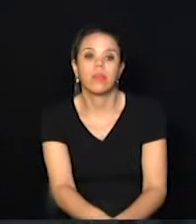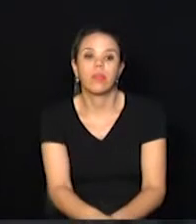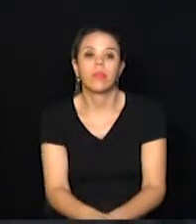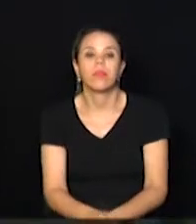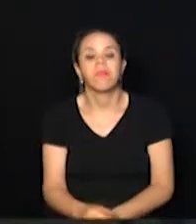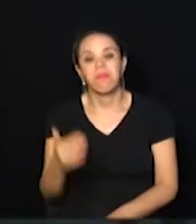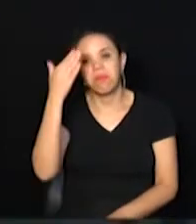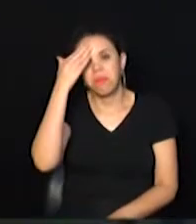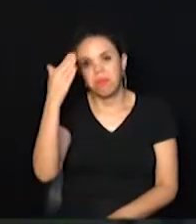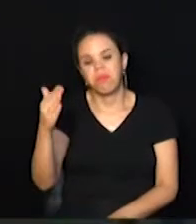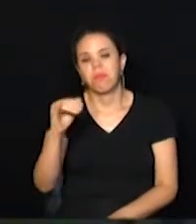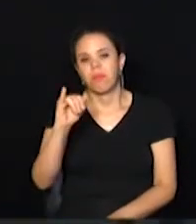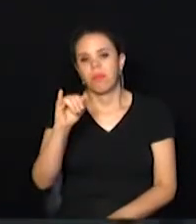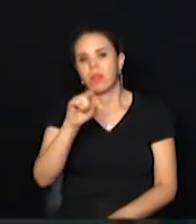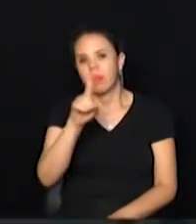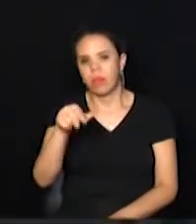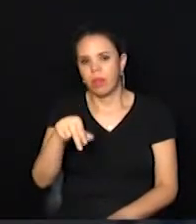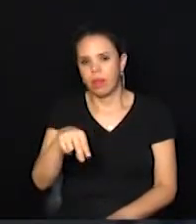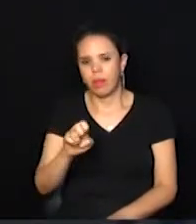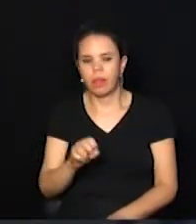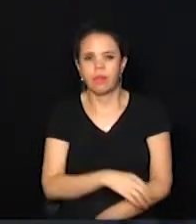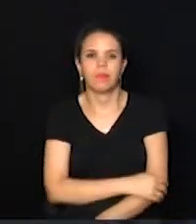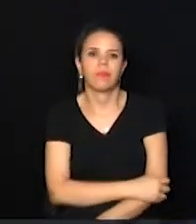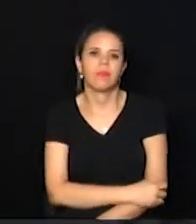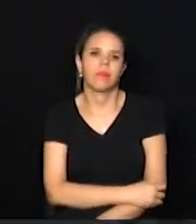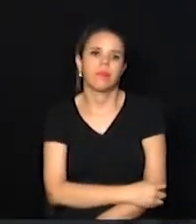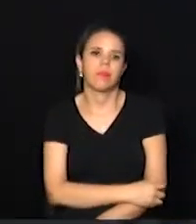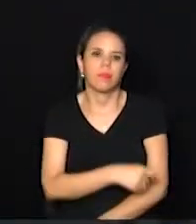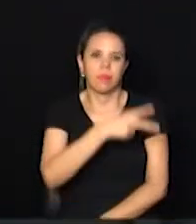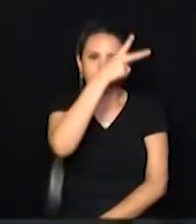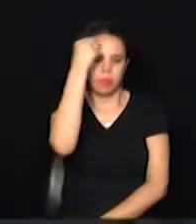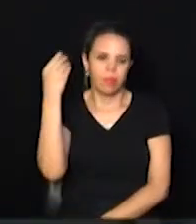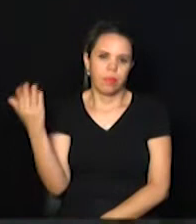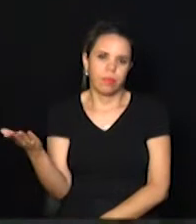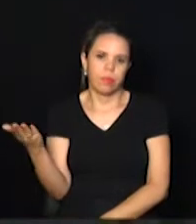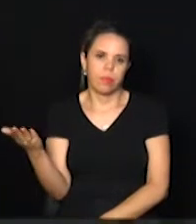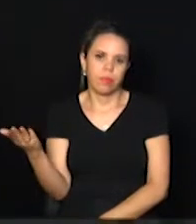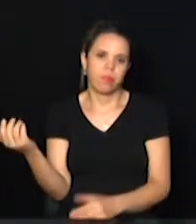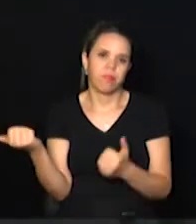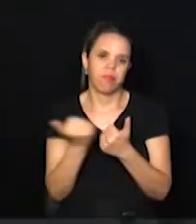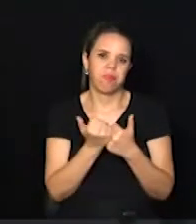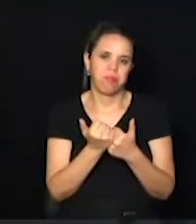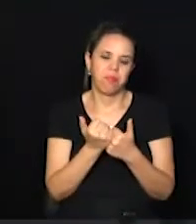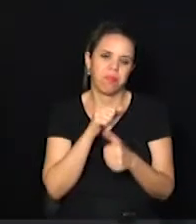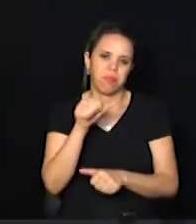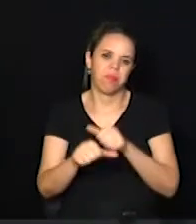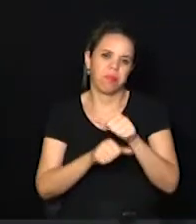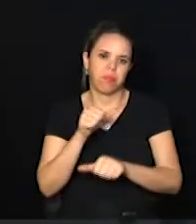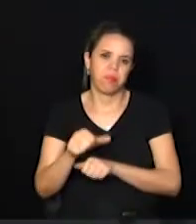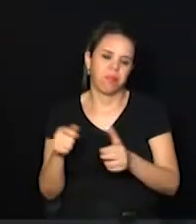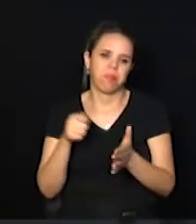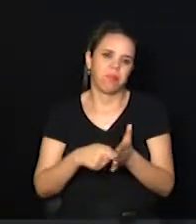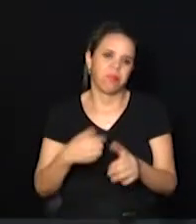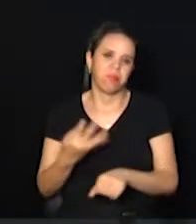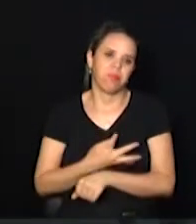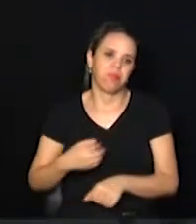Muitíssimo obrigada, Isalene. A prefeita, né, que transformou esse luto em